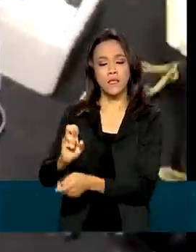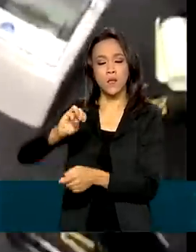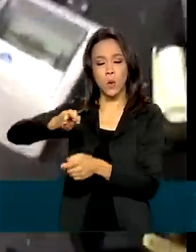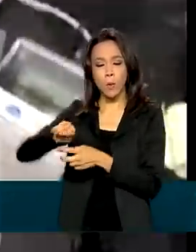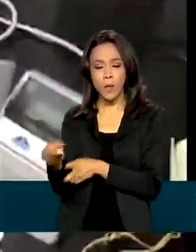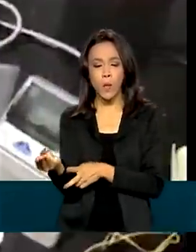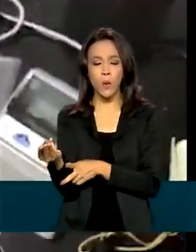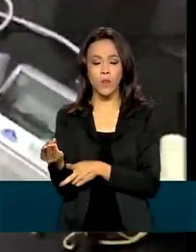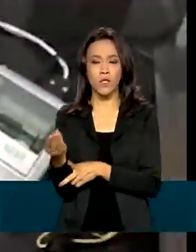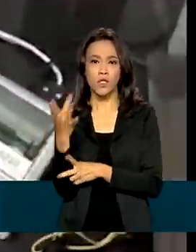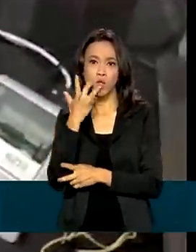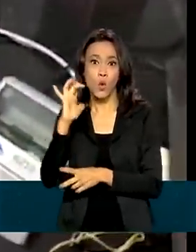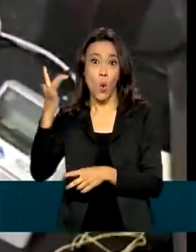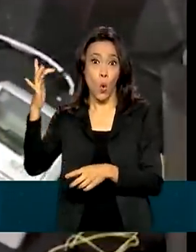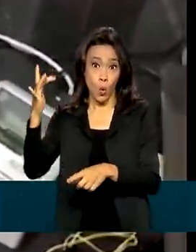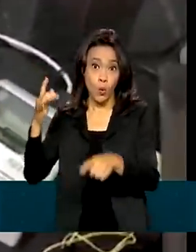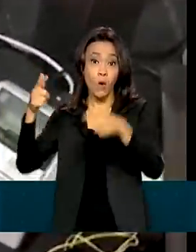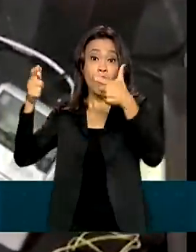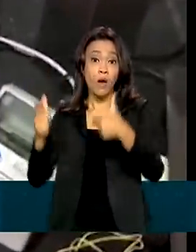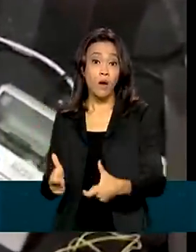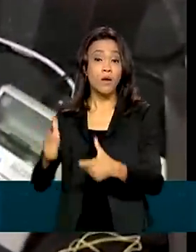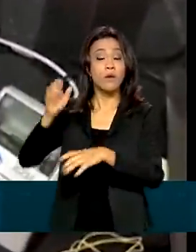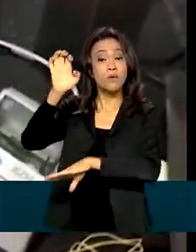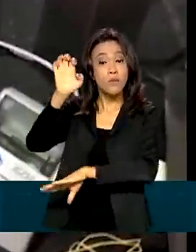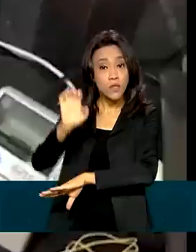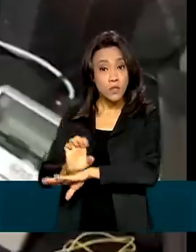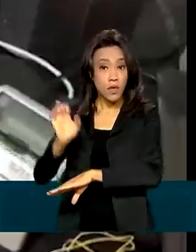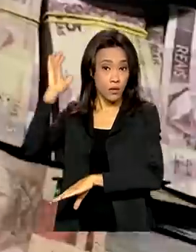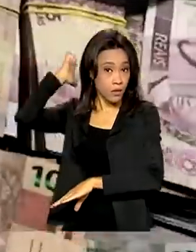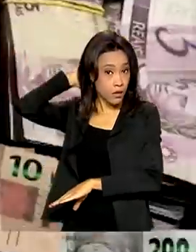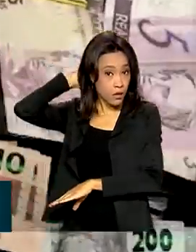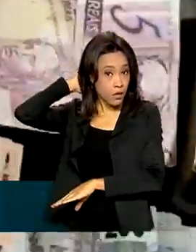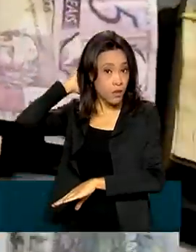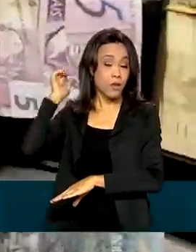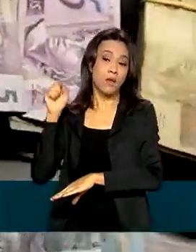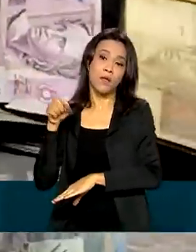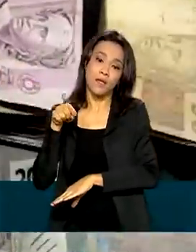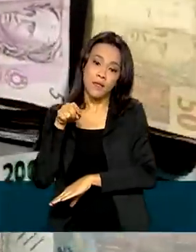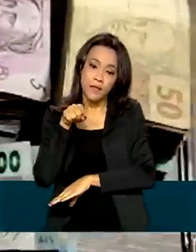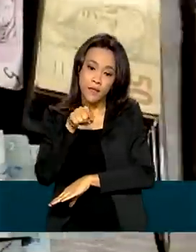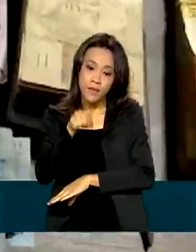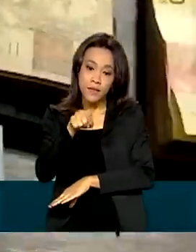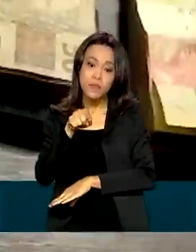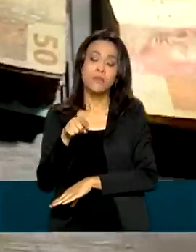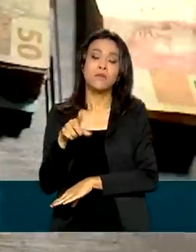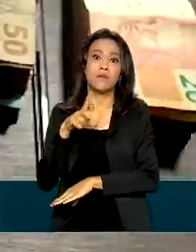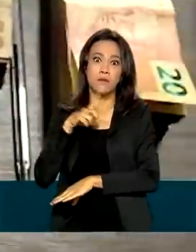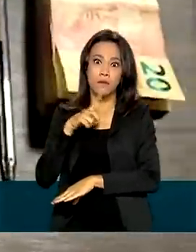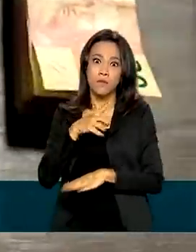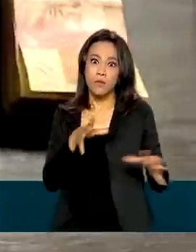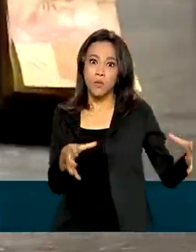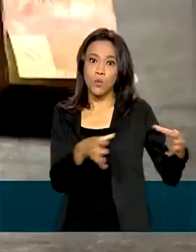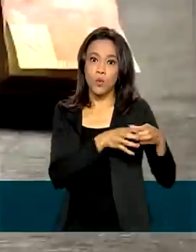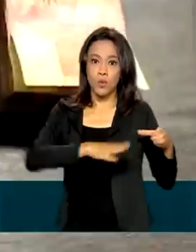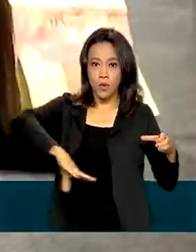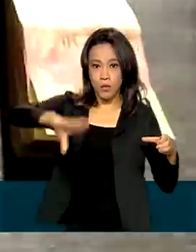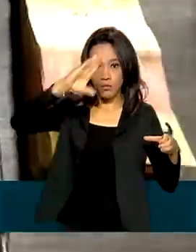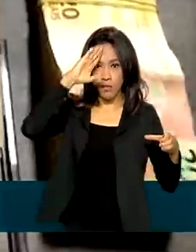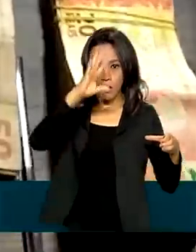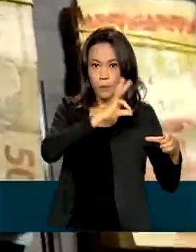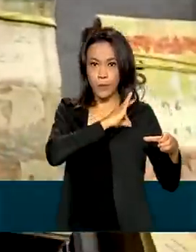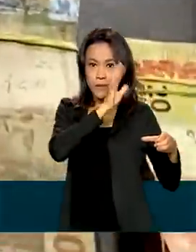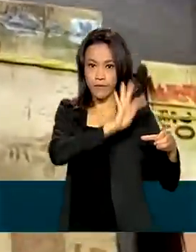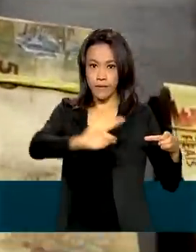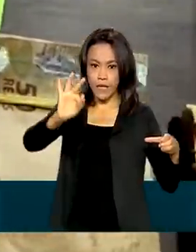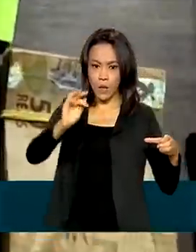milhões de reais em ouro extraído de terras indígenas em Altamira, no Pará, motivou a Operação Teia Dourada, da Polícia Federal,